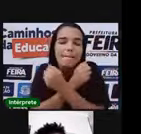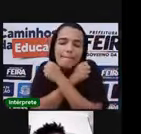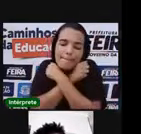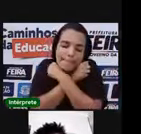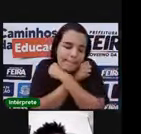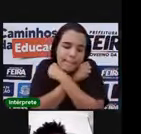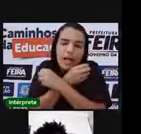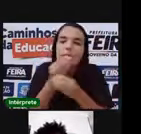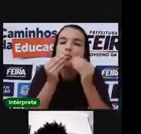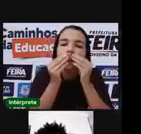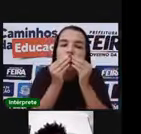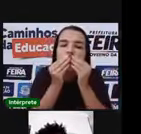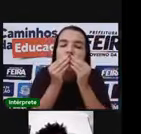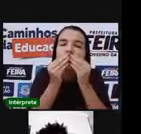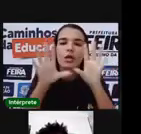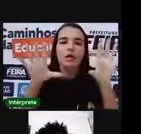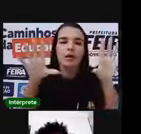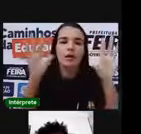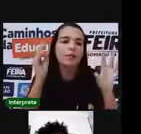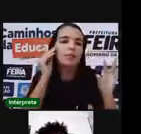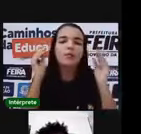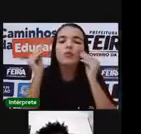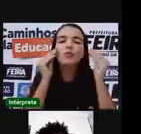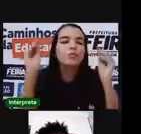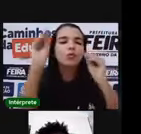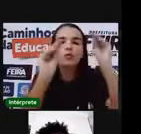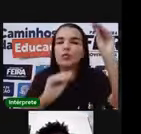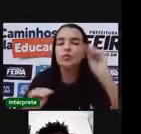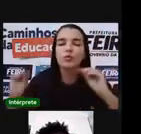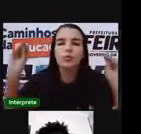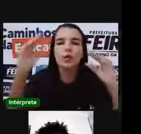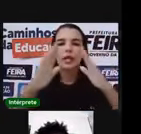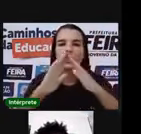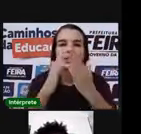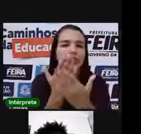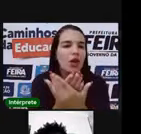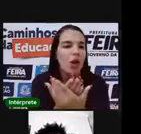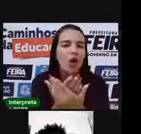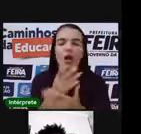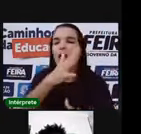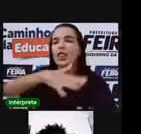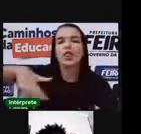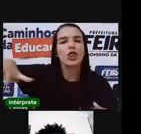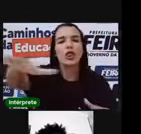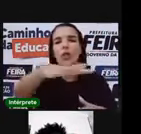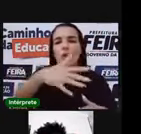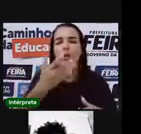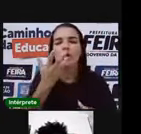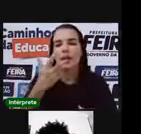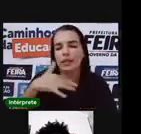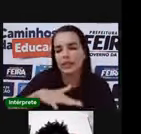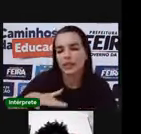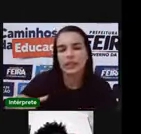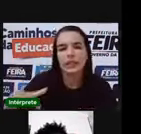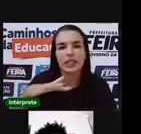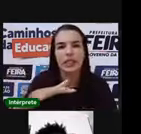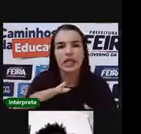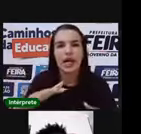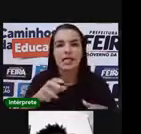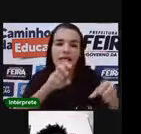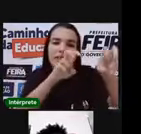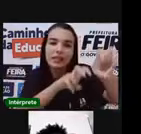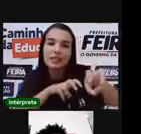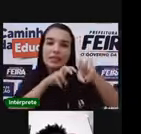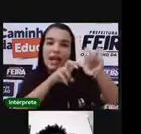as escolas do campo, todas as crianças, toda a galera aí, estudante, ó, das escolas do campo de Feira de